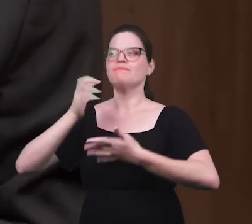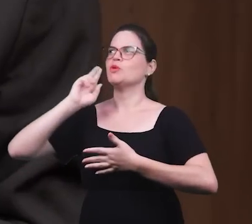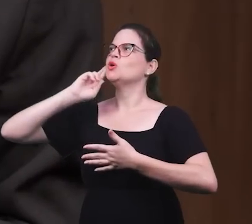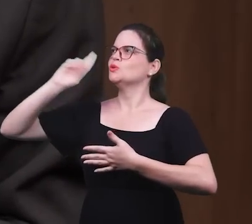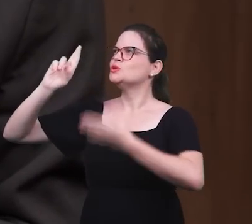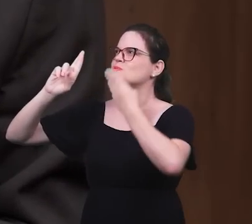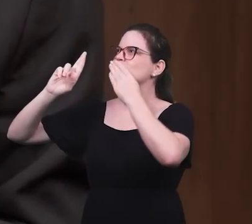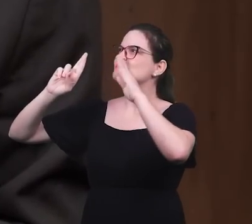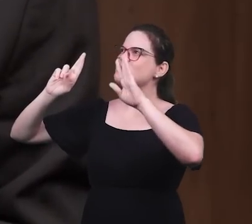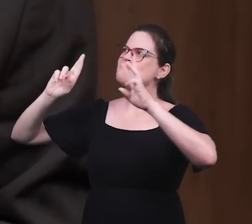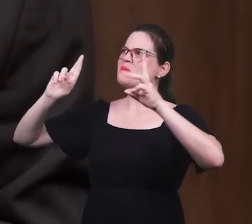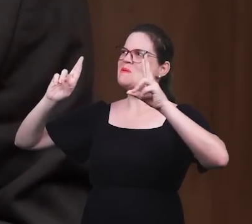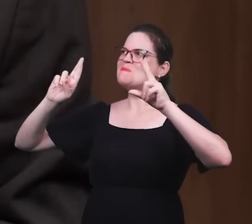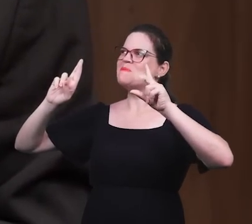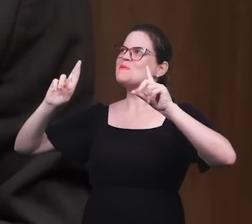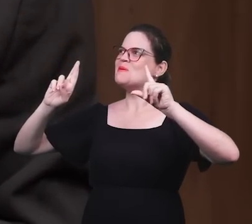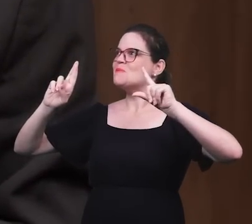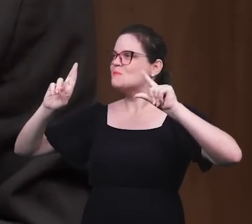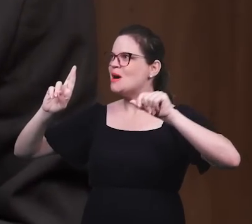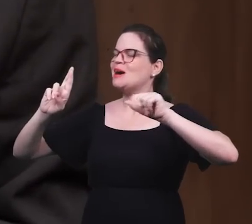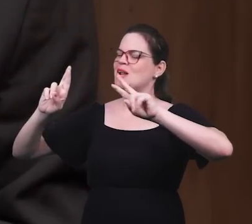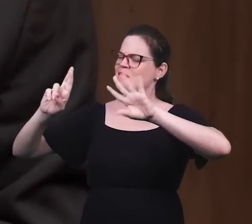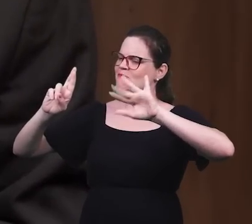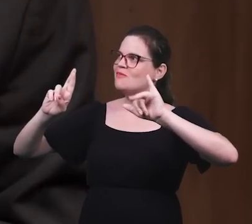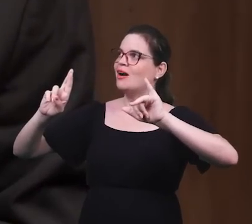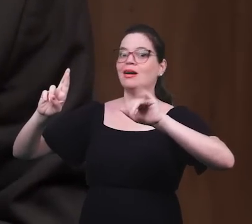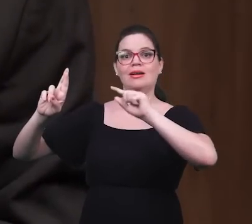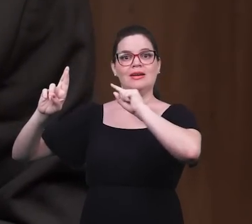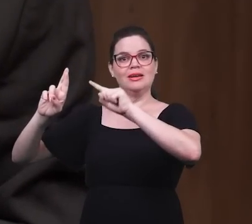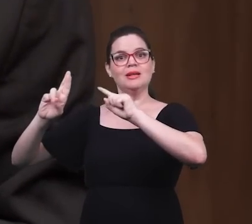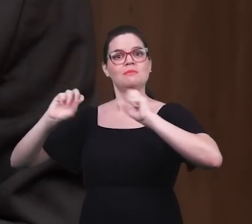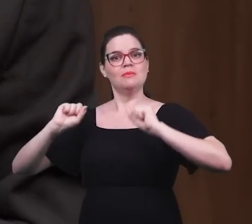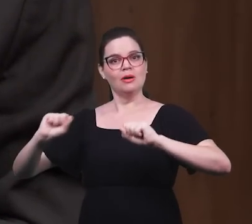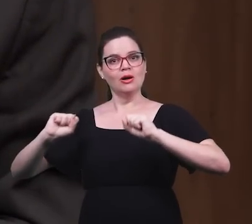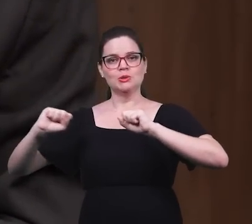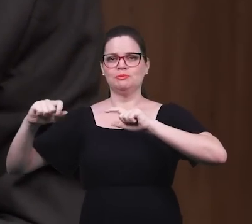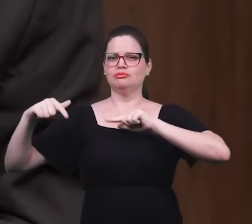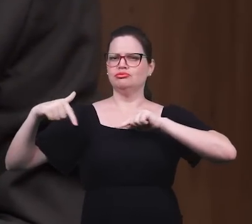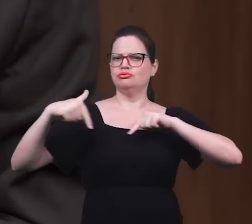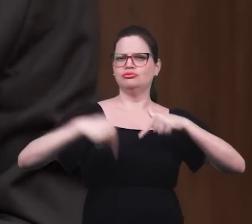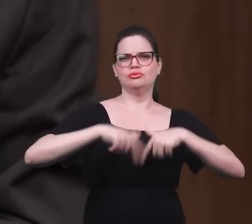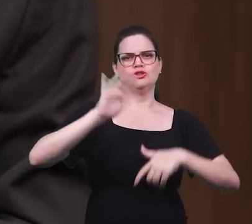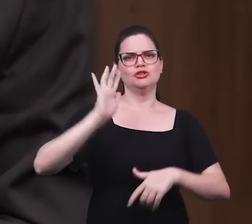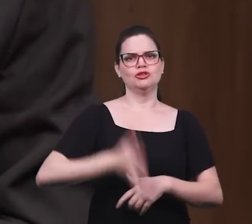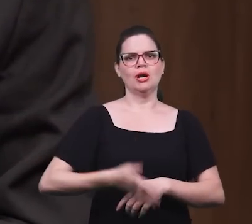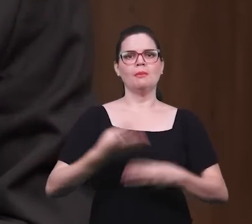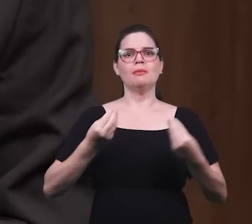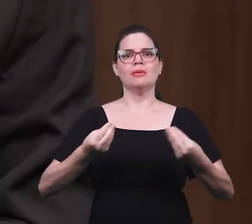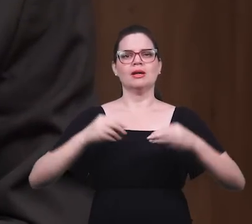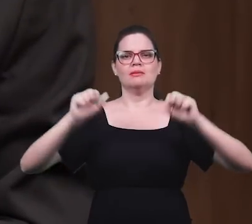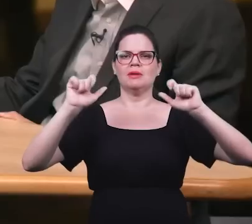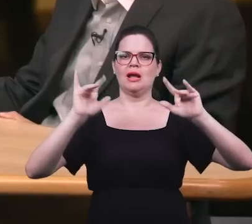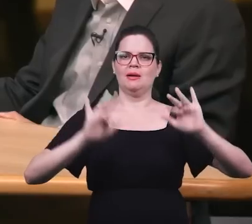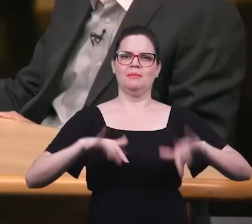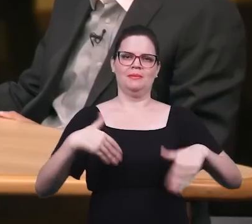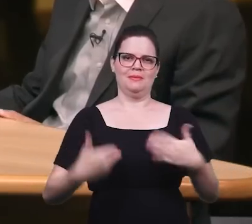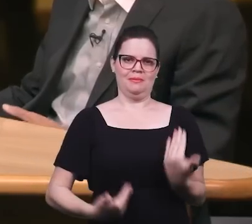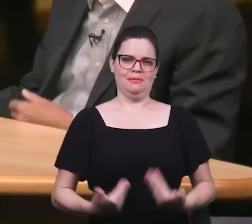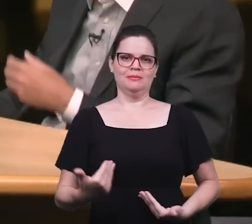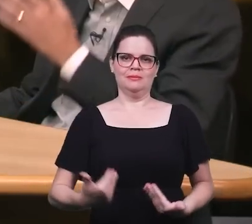muitas vezes Ele até antecipa, Ele acelera a operação dele para fazer bem aos seus servos. Muito bom.